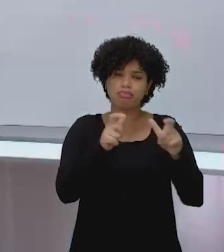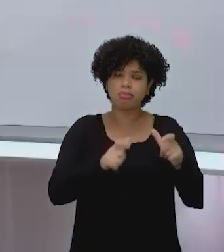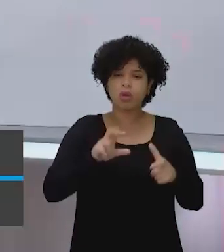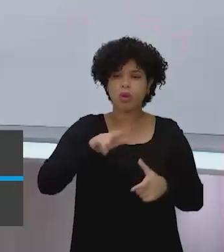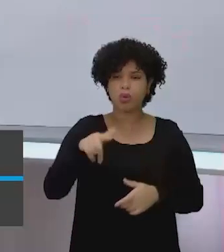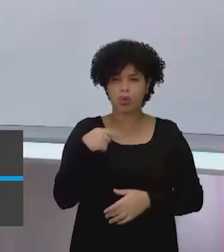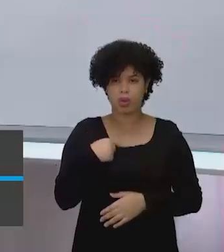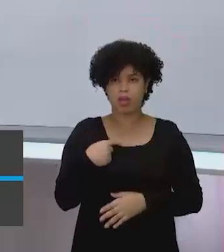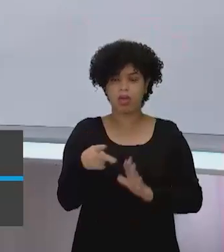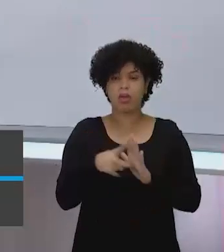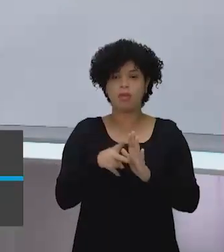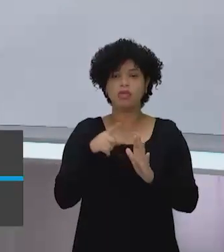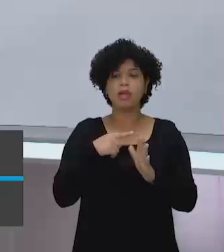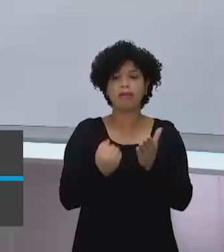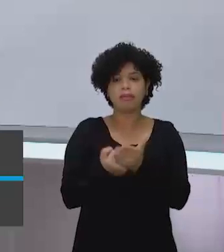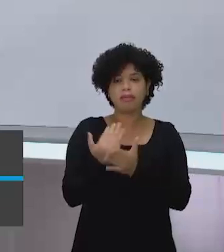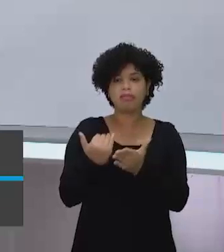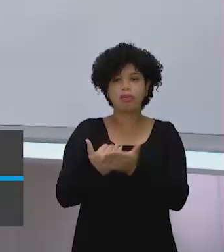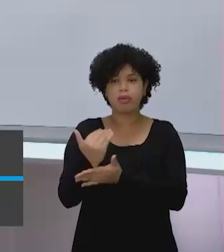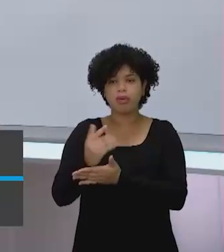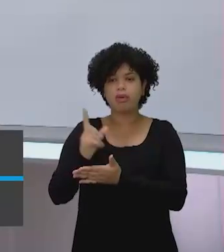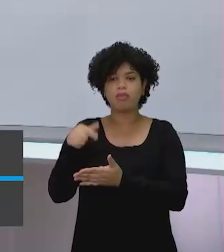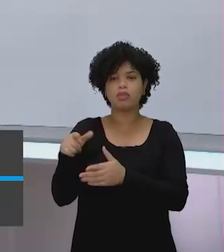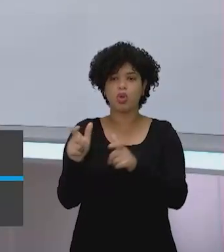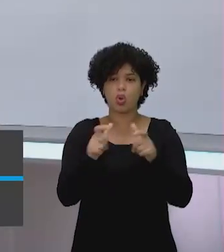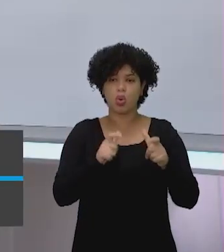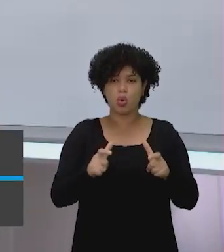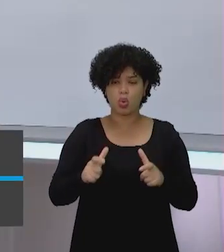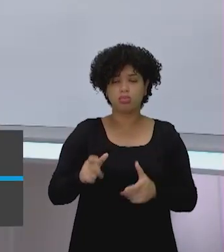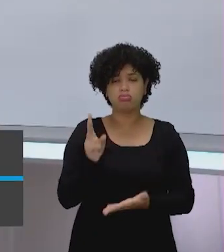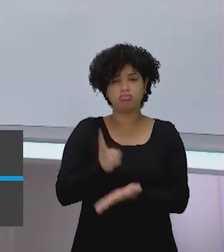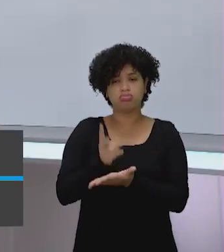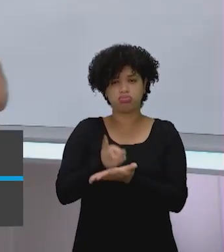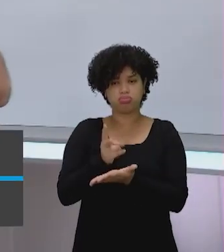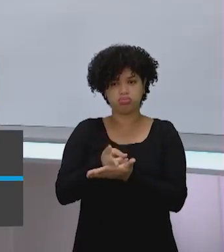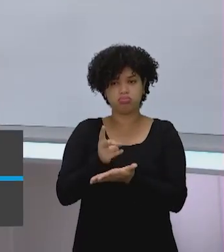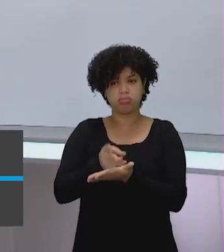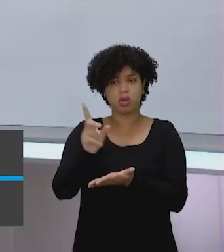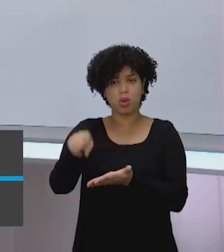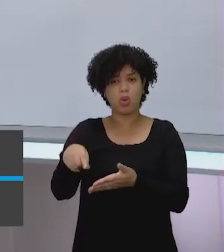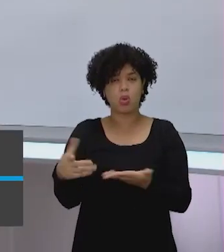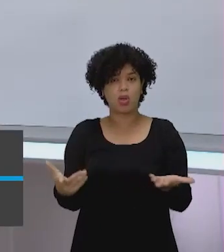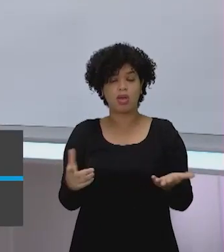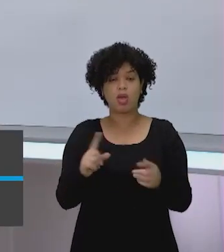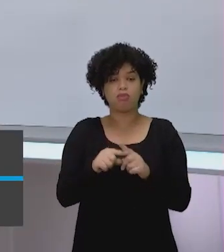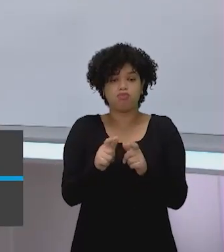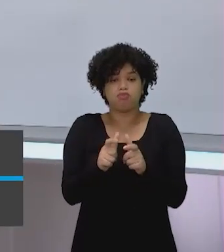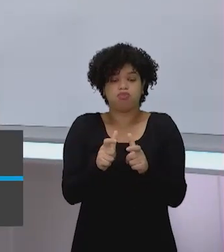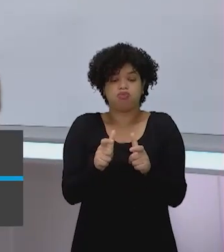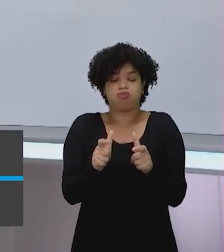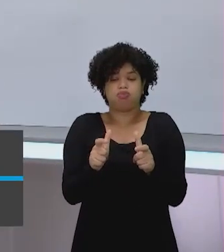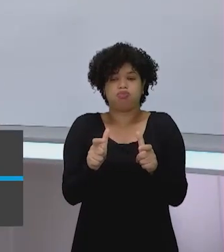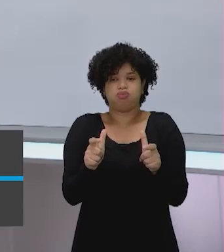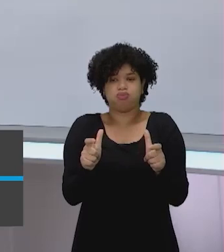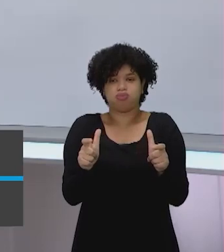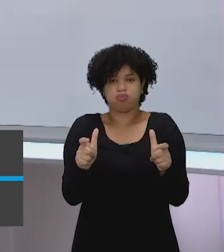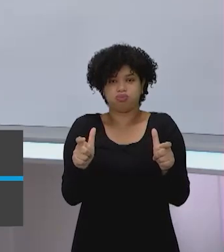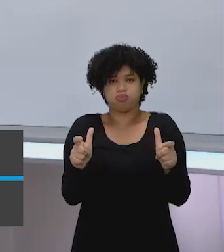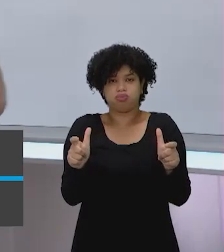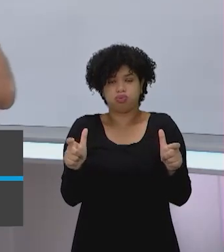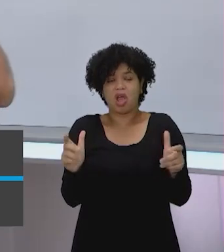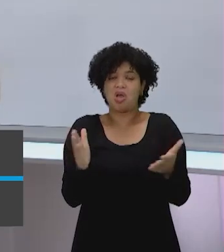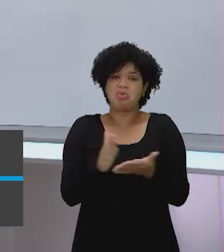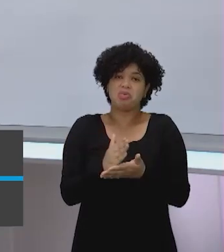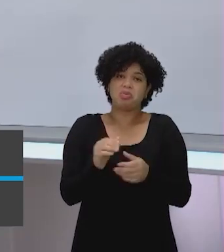que foram instaladas e ficaram lá, né? Não saíram daquele lugar e ganharam corpo, vida, foram